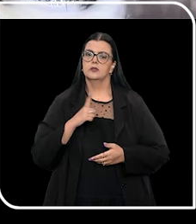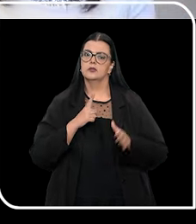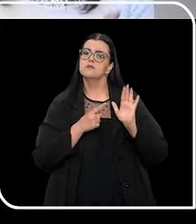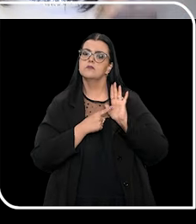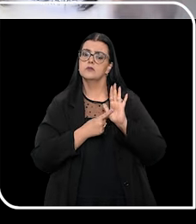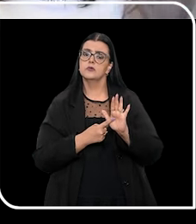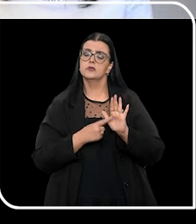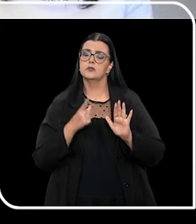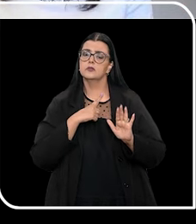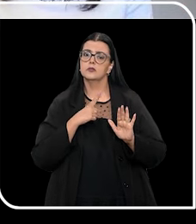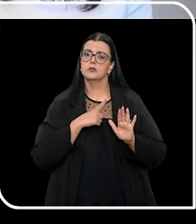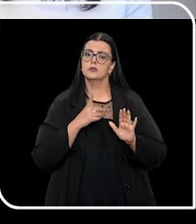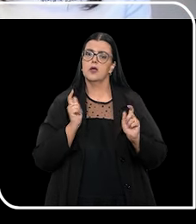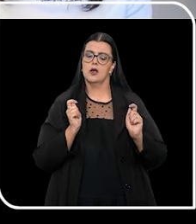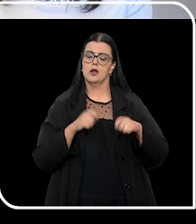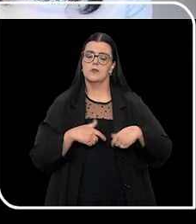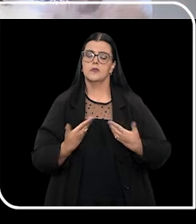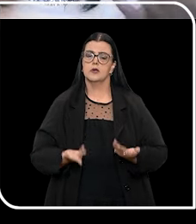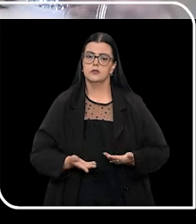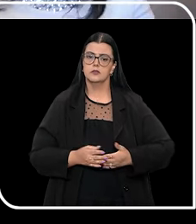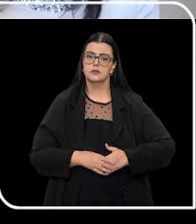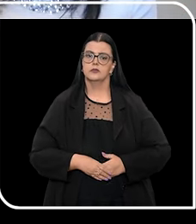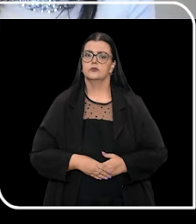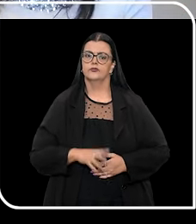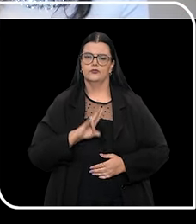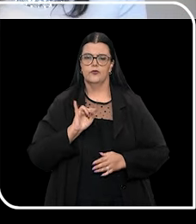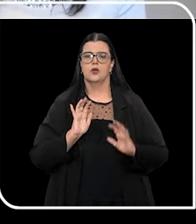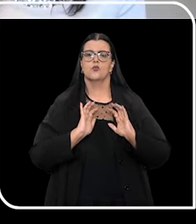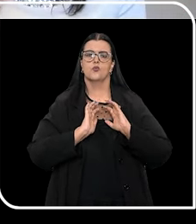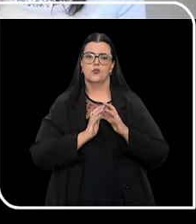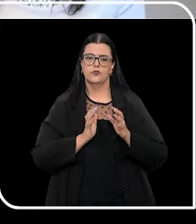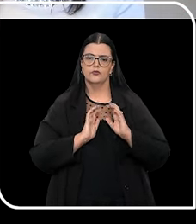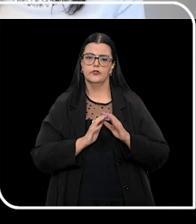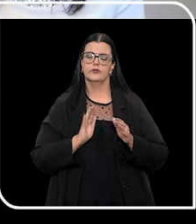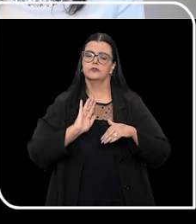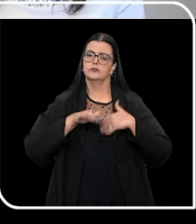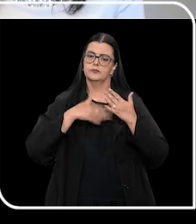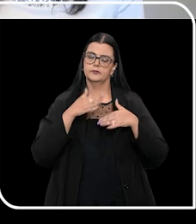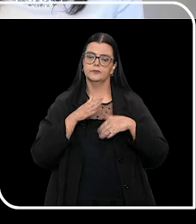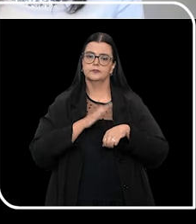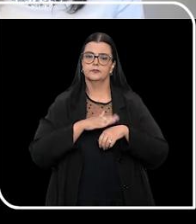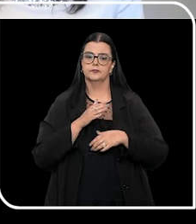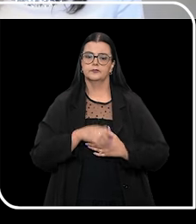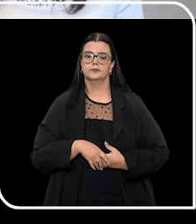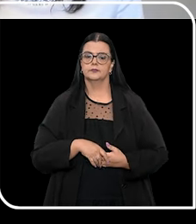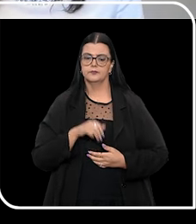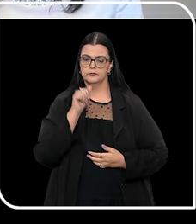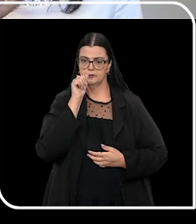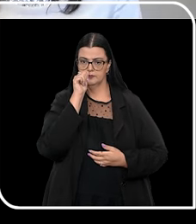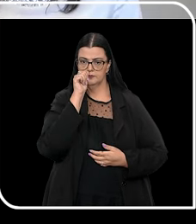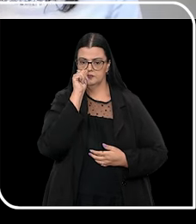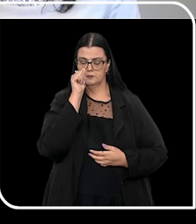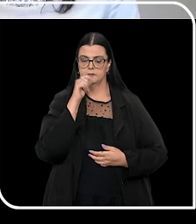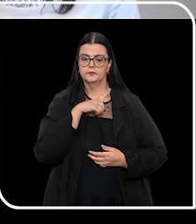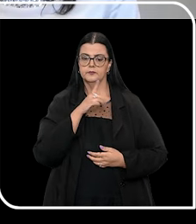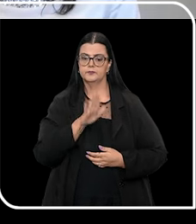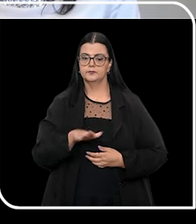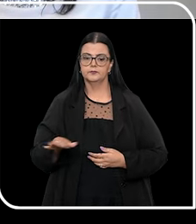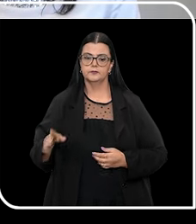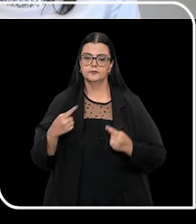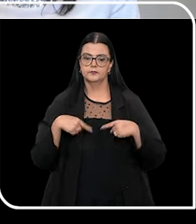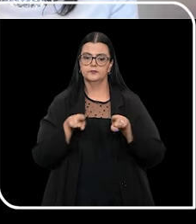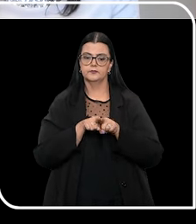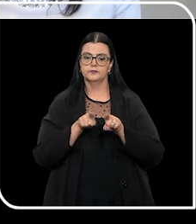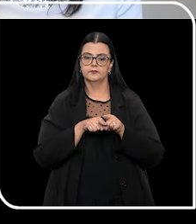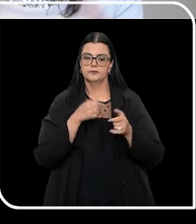tem que abordar tem que mostrar que existem que são capazes né E a gente vai conviver com isso cada vez mais aqui paraas